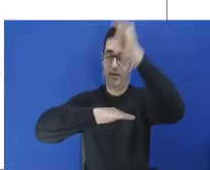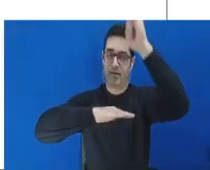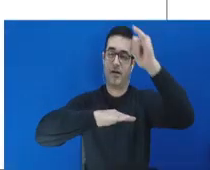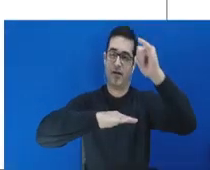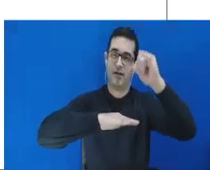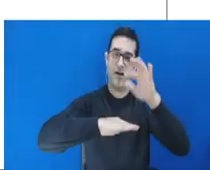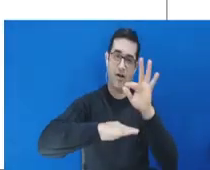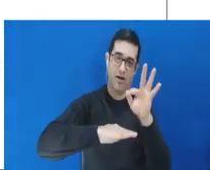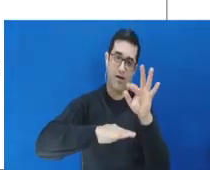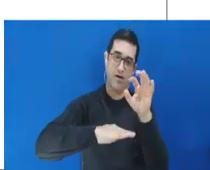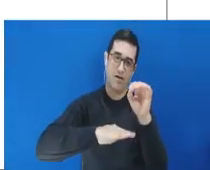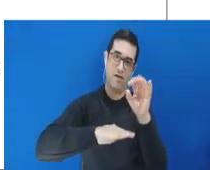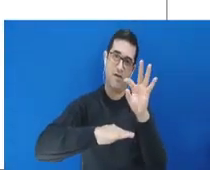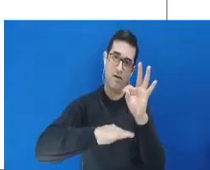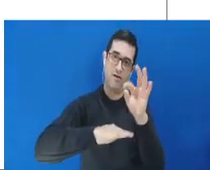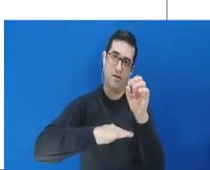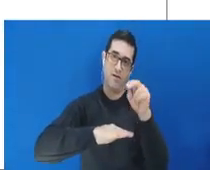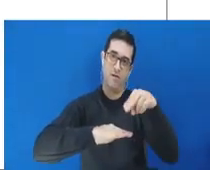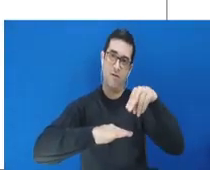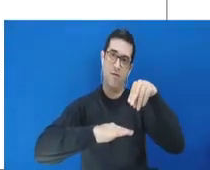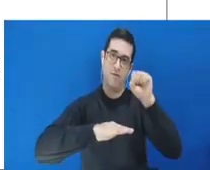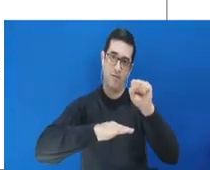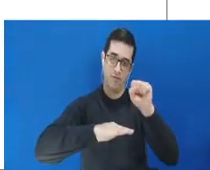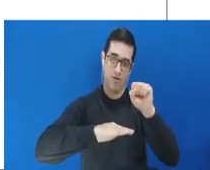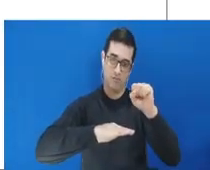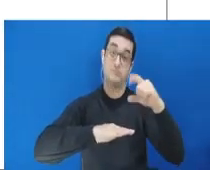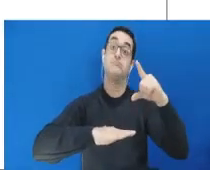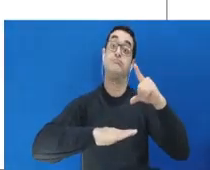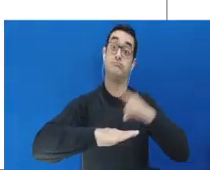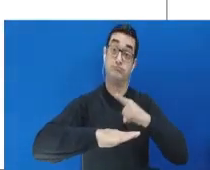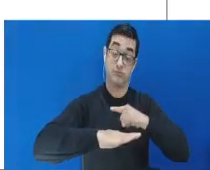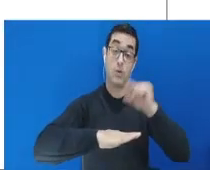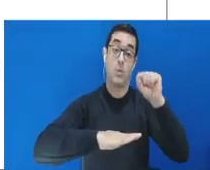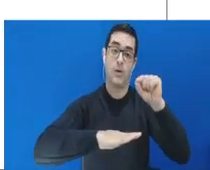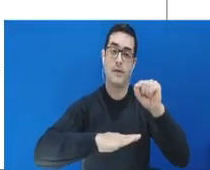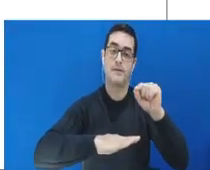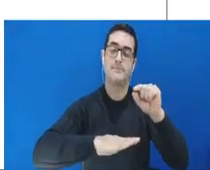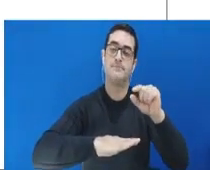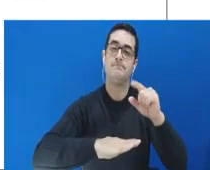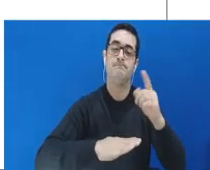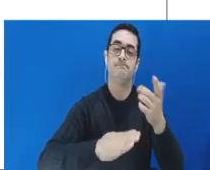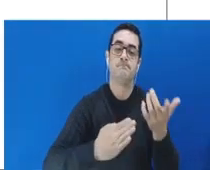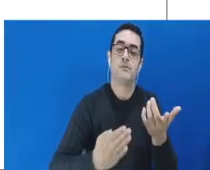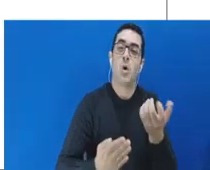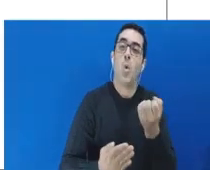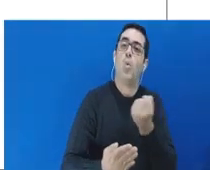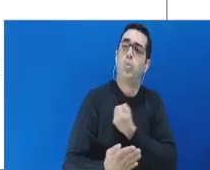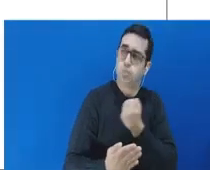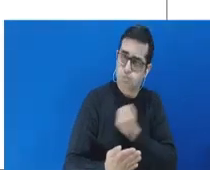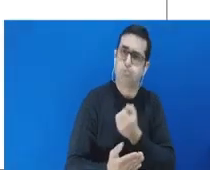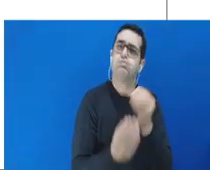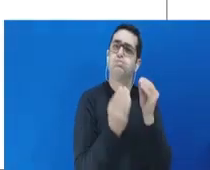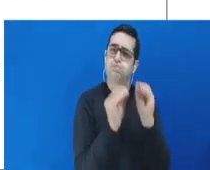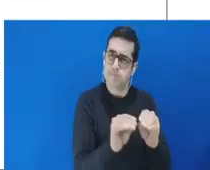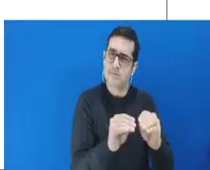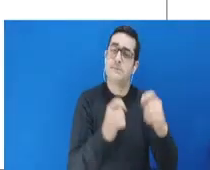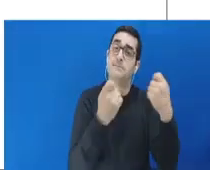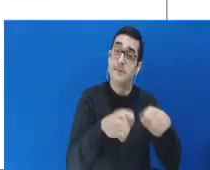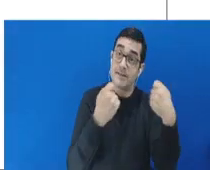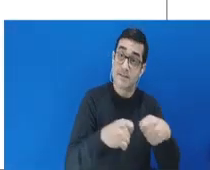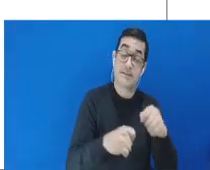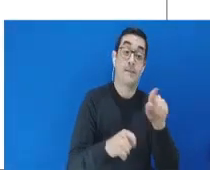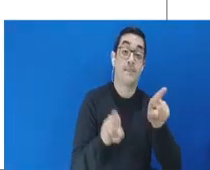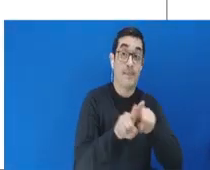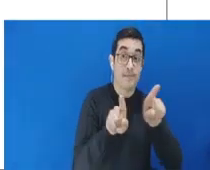fóton, tem que ter um número que é mínimo e que depende do metal que a gente está falando.